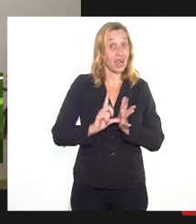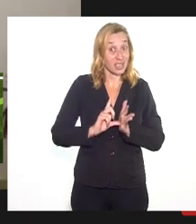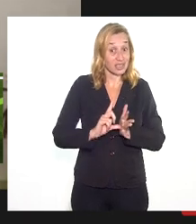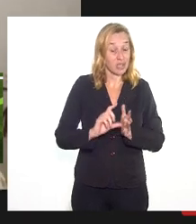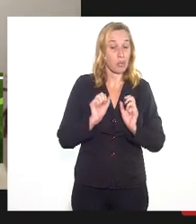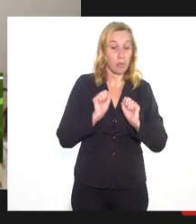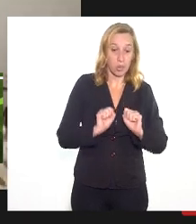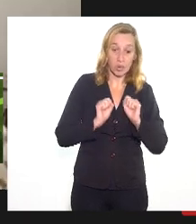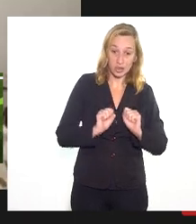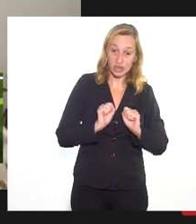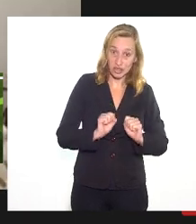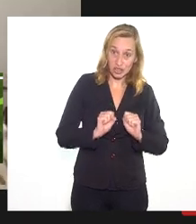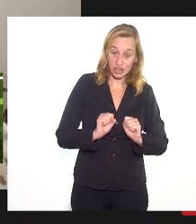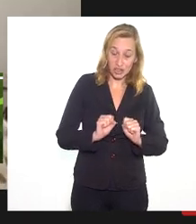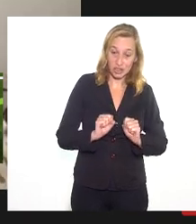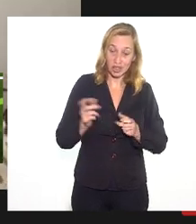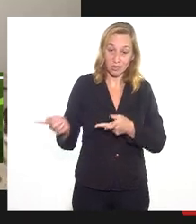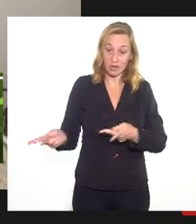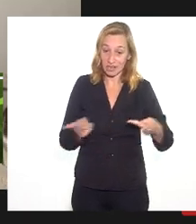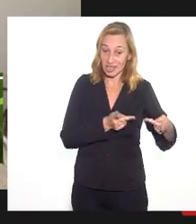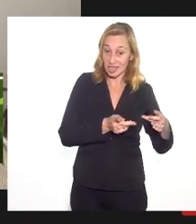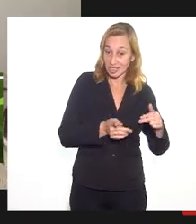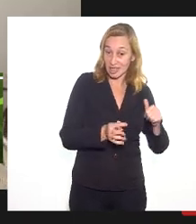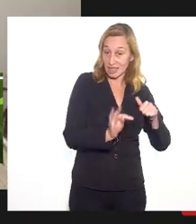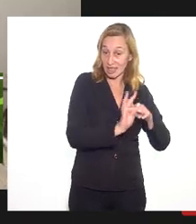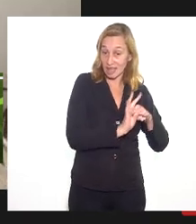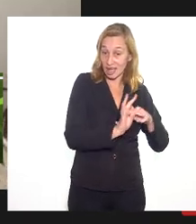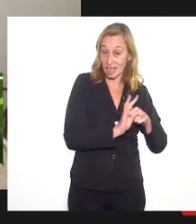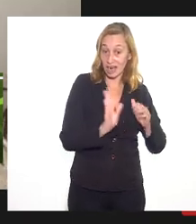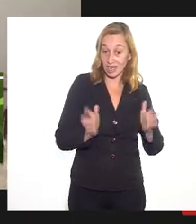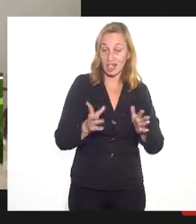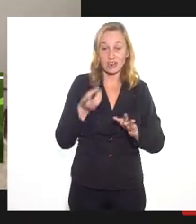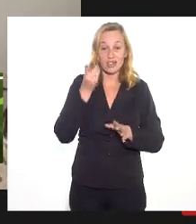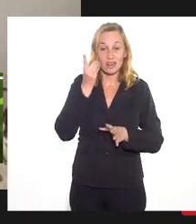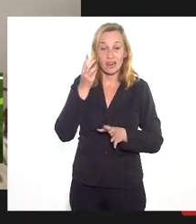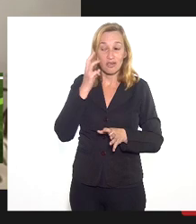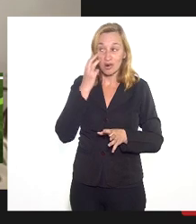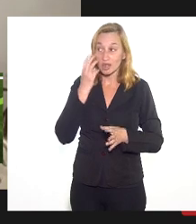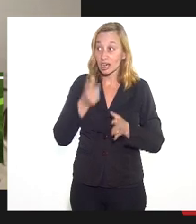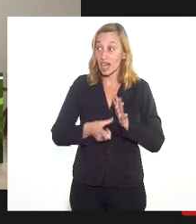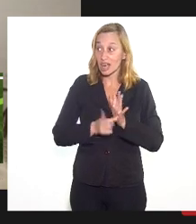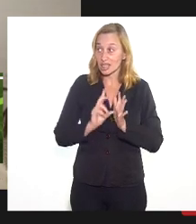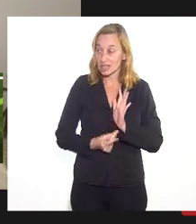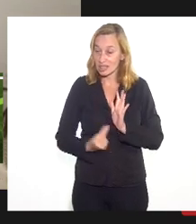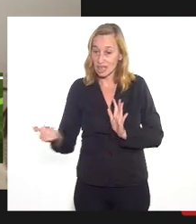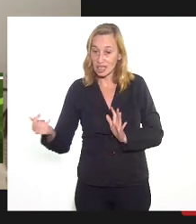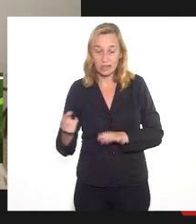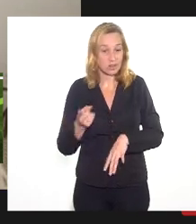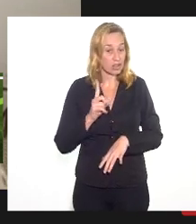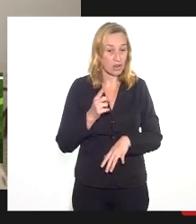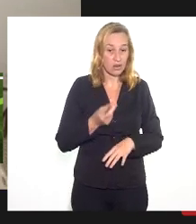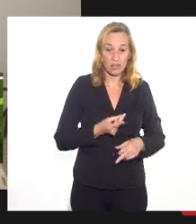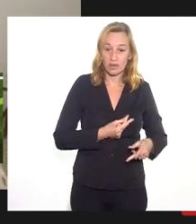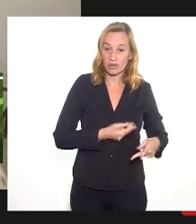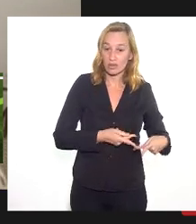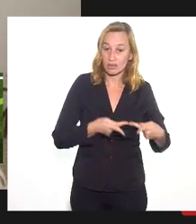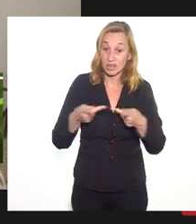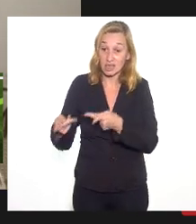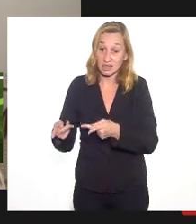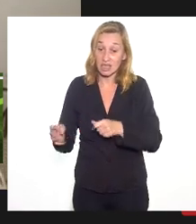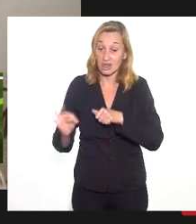gente podia fazer uma visita técnica, e aí, Valdec, antes que você saia, nós não fizemos uma visita